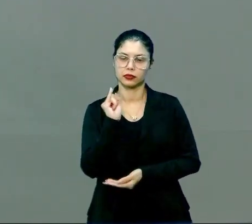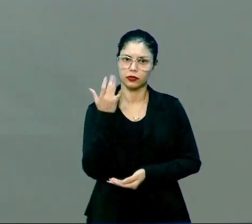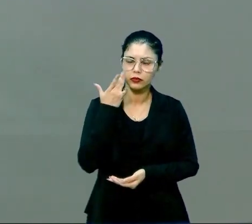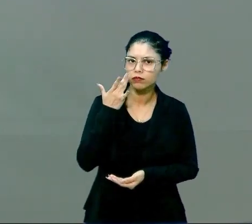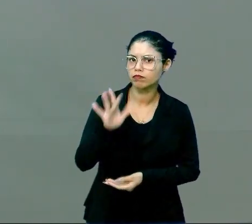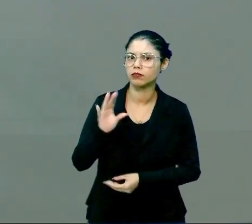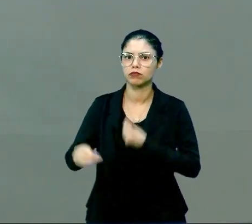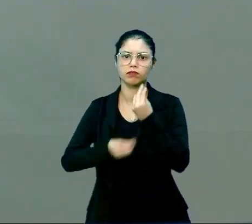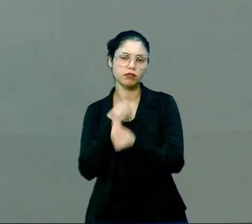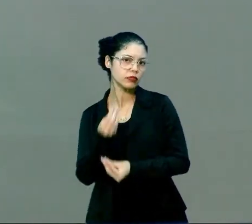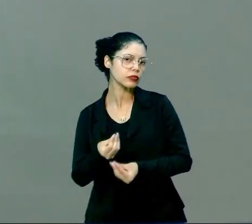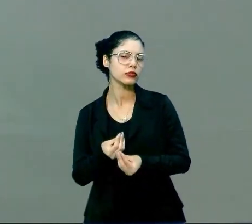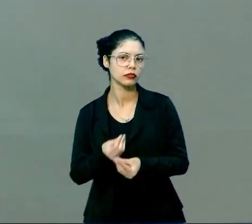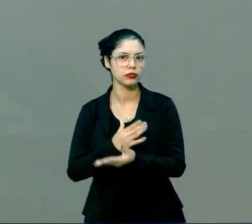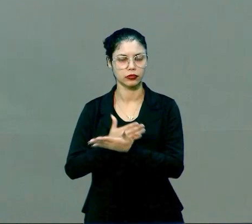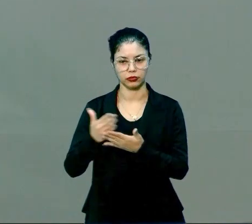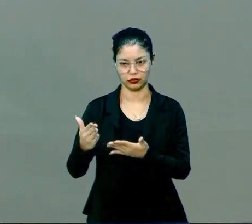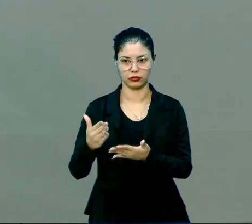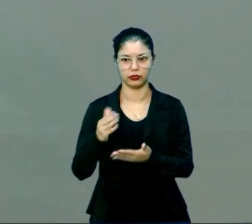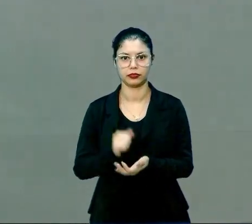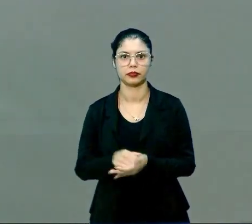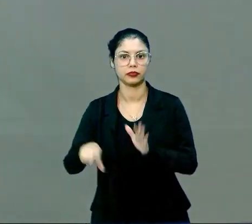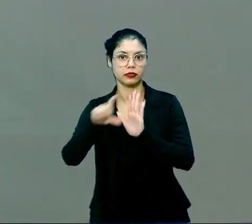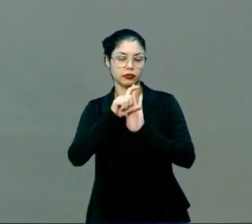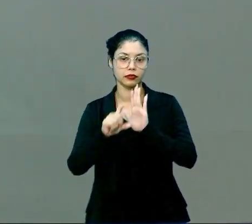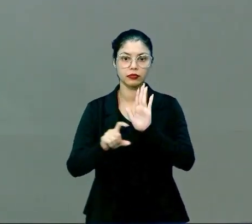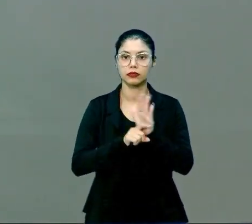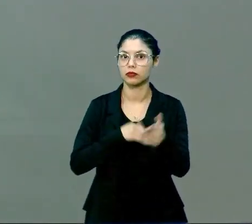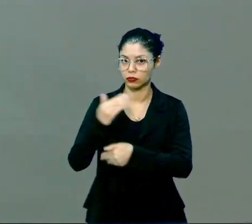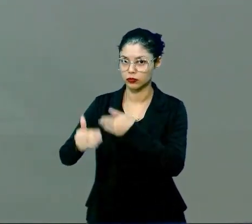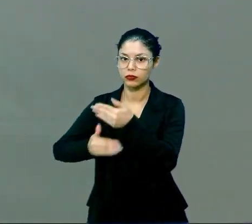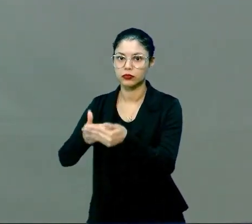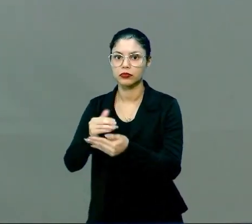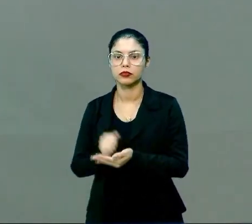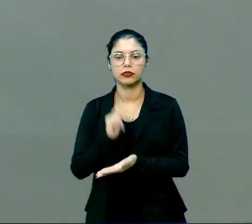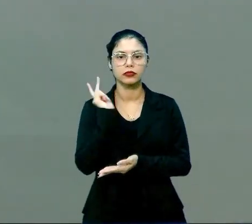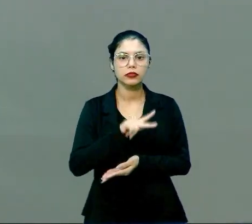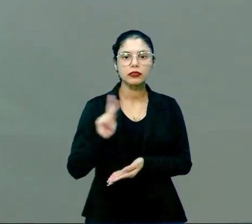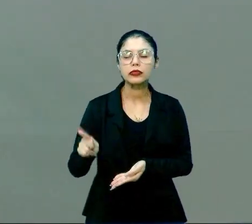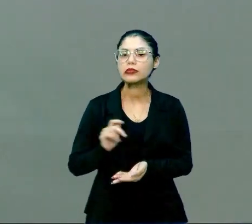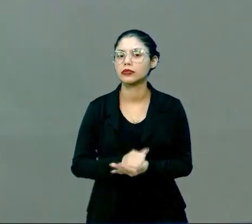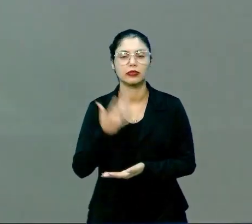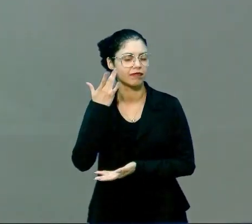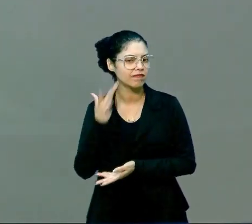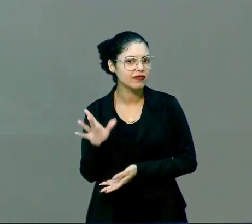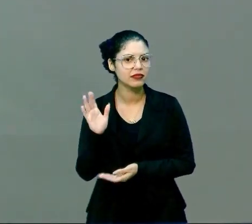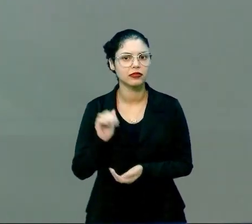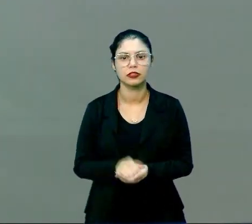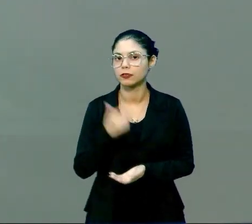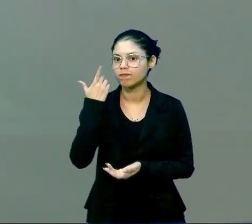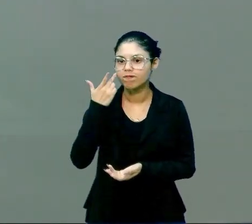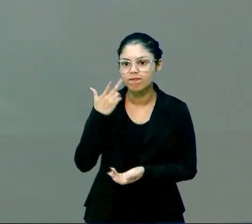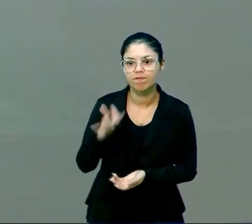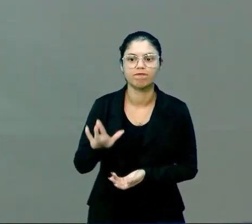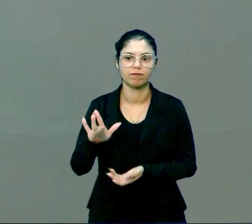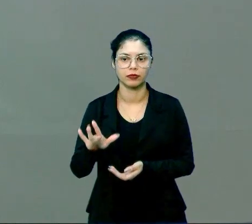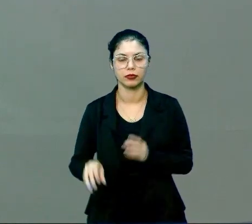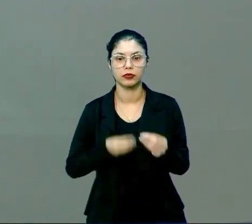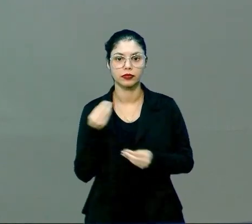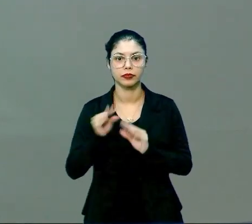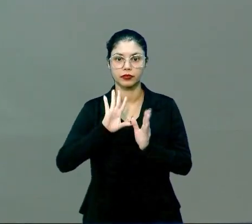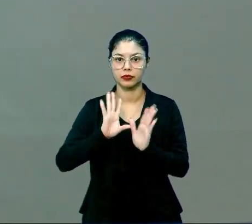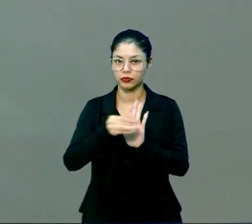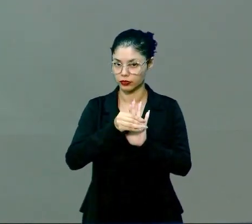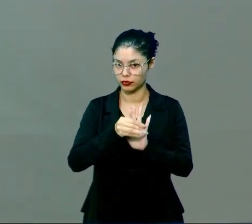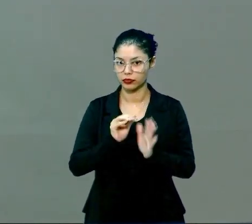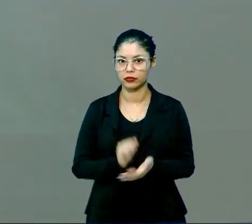não faço a mínima ideia de como eu inicio o parágrafo do desenvolvimento. Professor, eu sou um pouco leiga, eu não sei. Então, eu